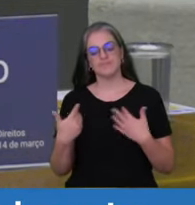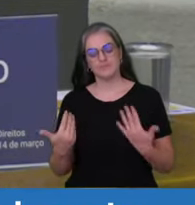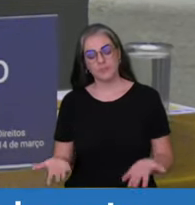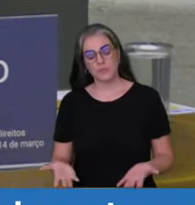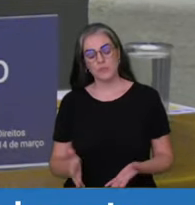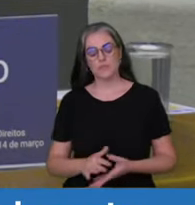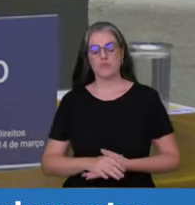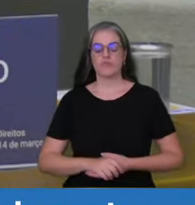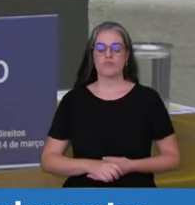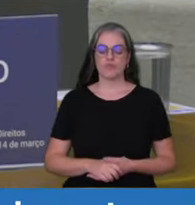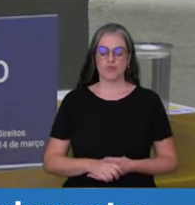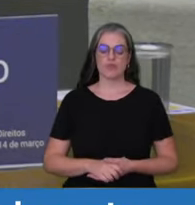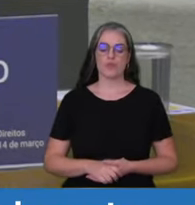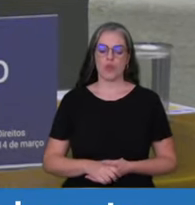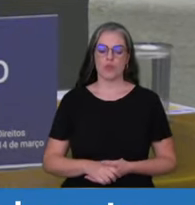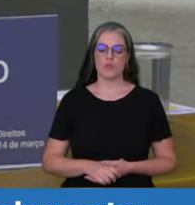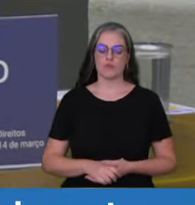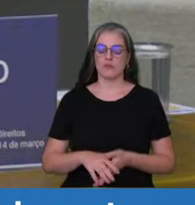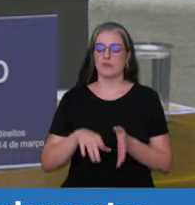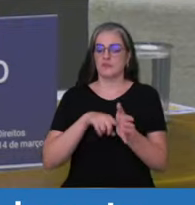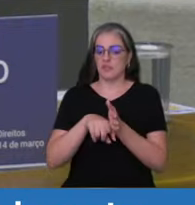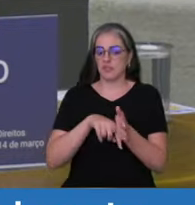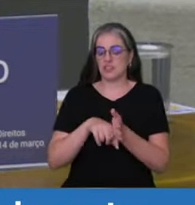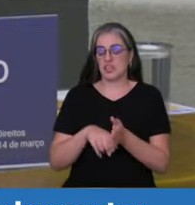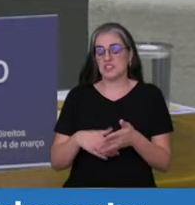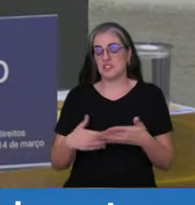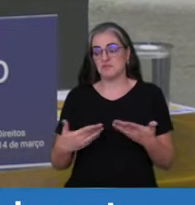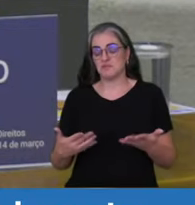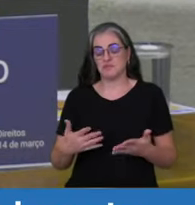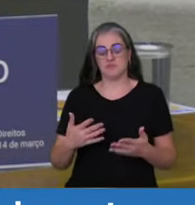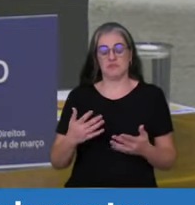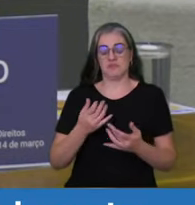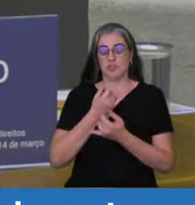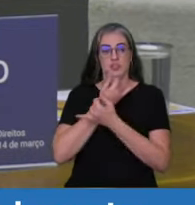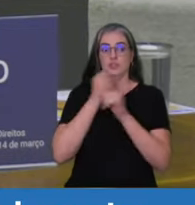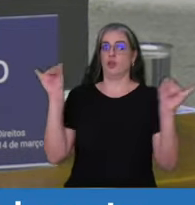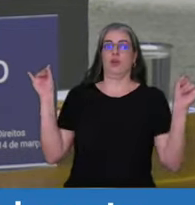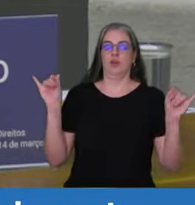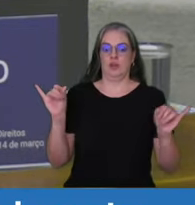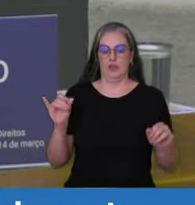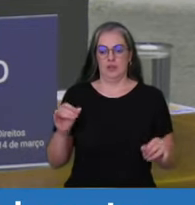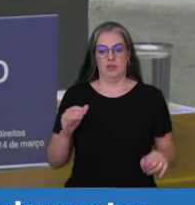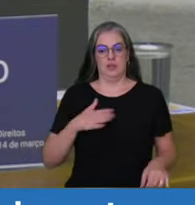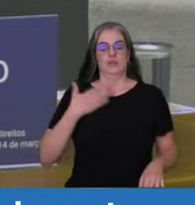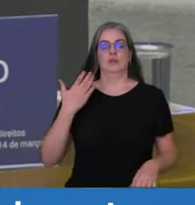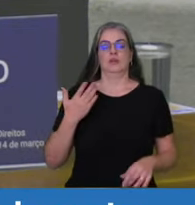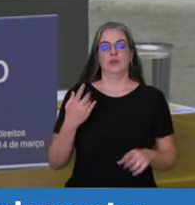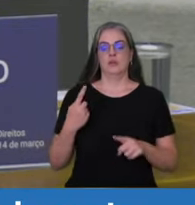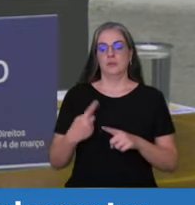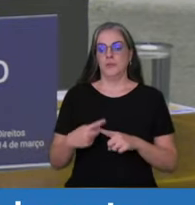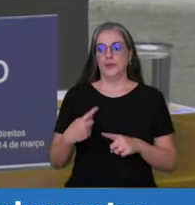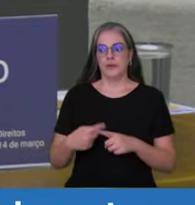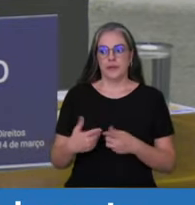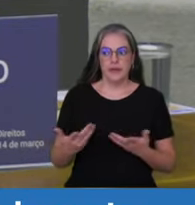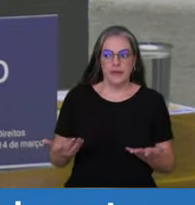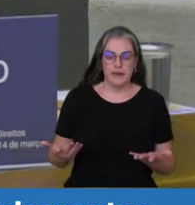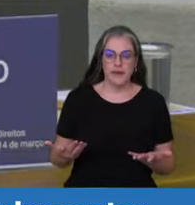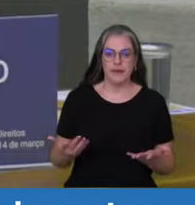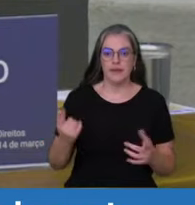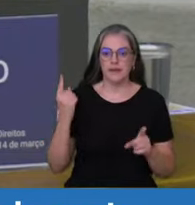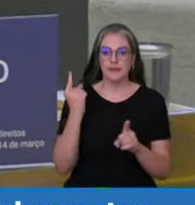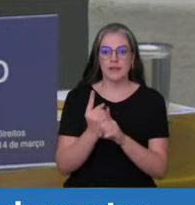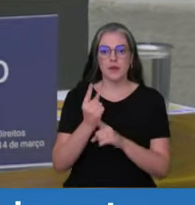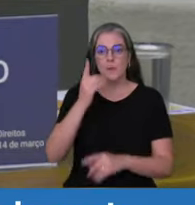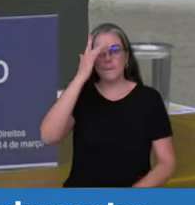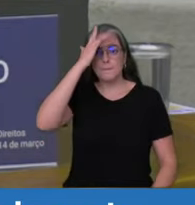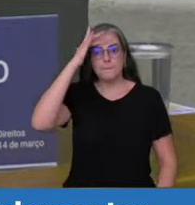dessa investigação impactante, porque ela chega não só a políticos eleitos,